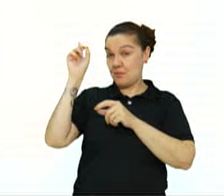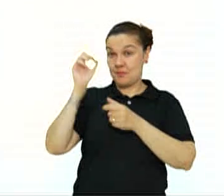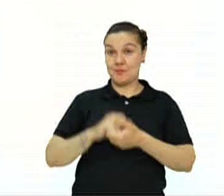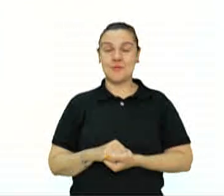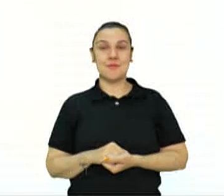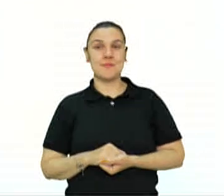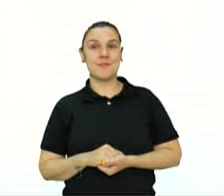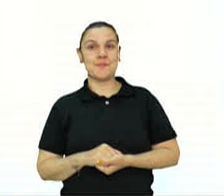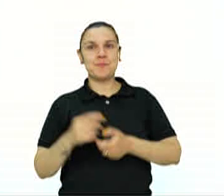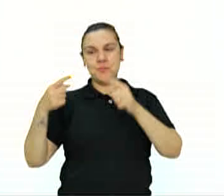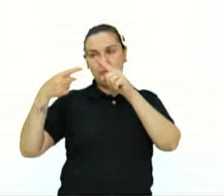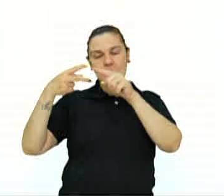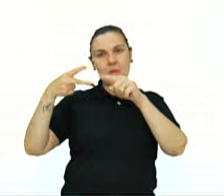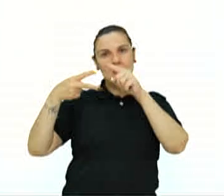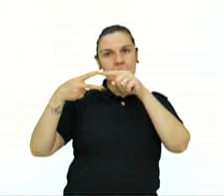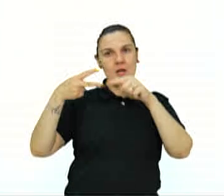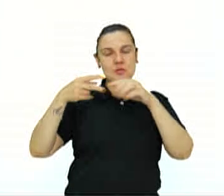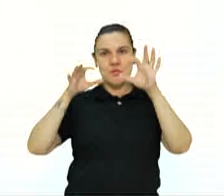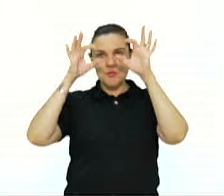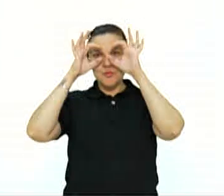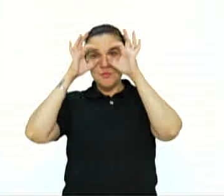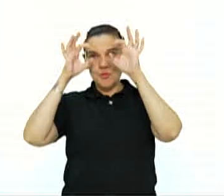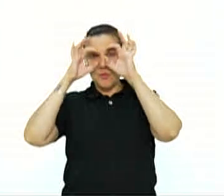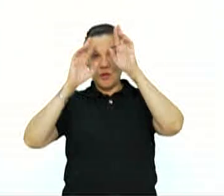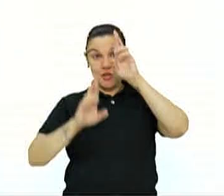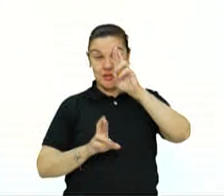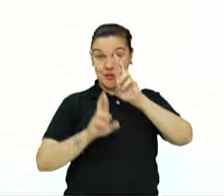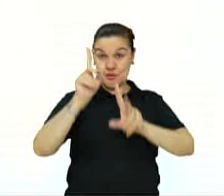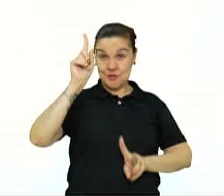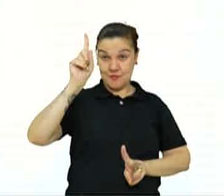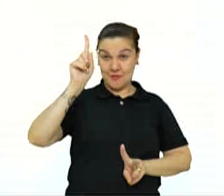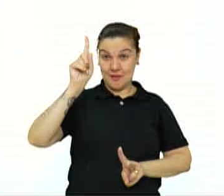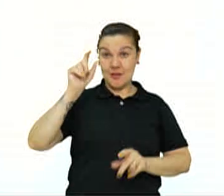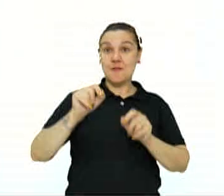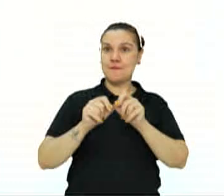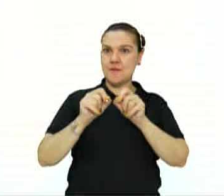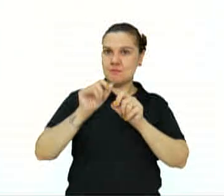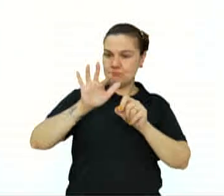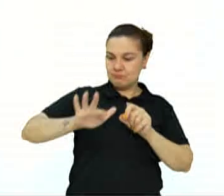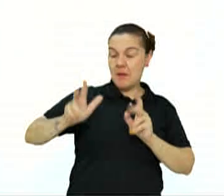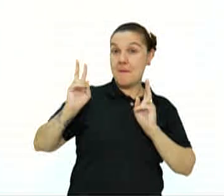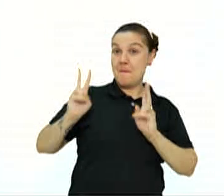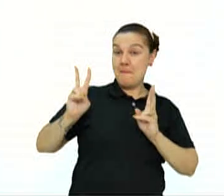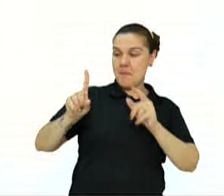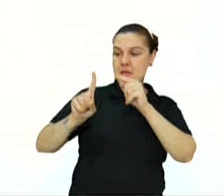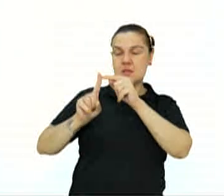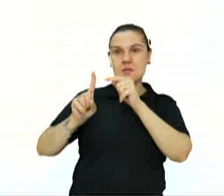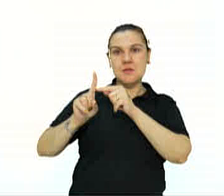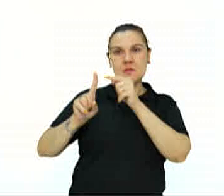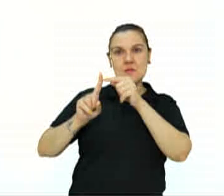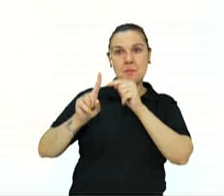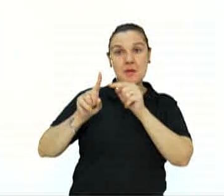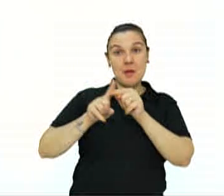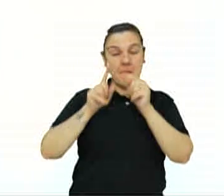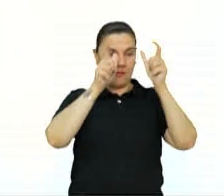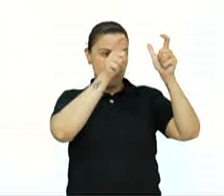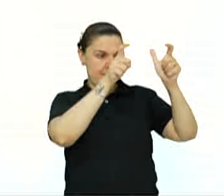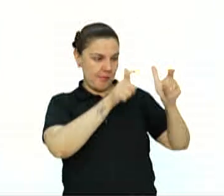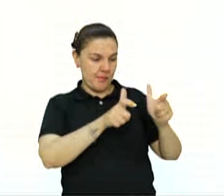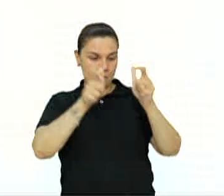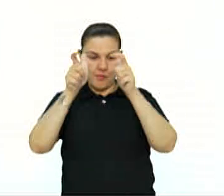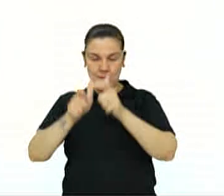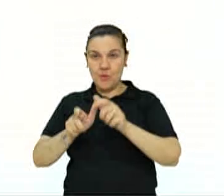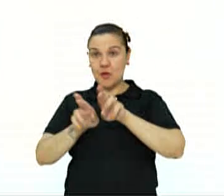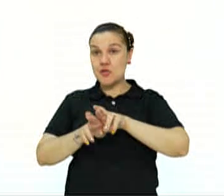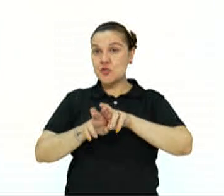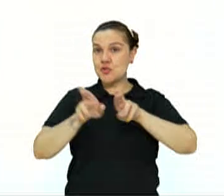espécies de corujas, elas estão em ambientes diferentes, faziam parte da mesma espécie, mas por estarem em ambientes